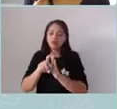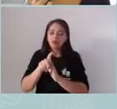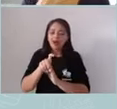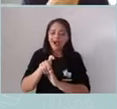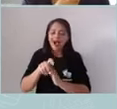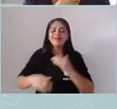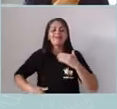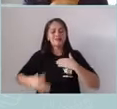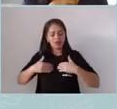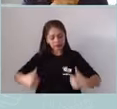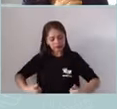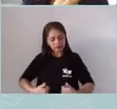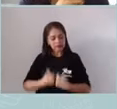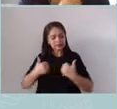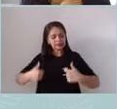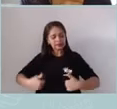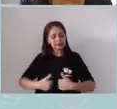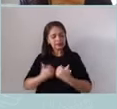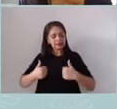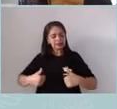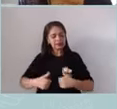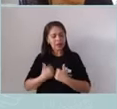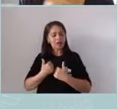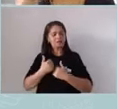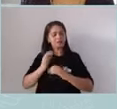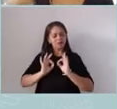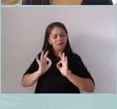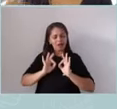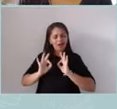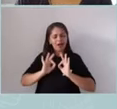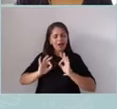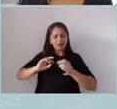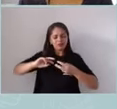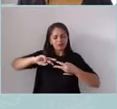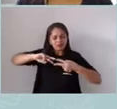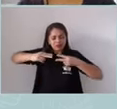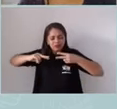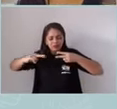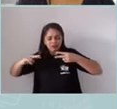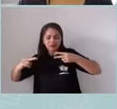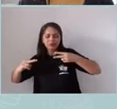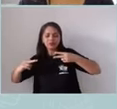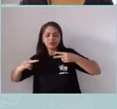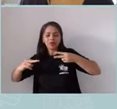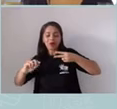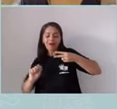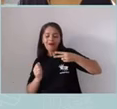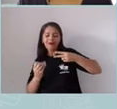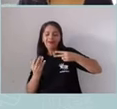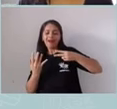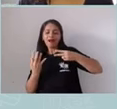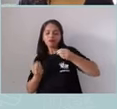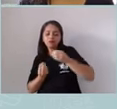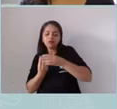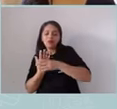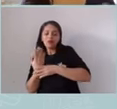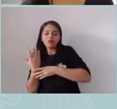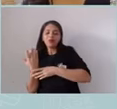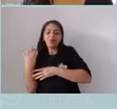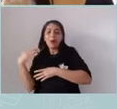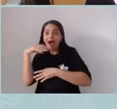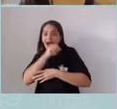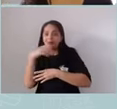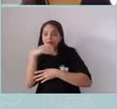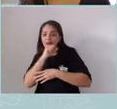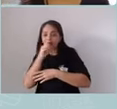a imunidade, a gente já tem ali a informação, né, a memória imunológica, e aí a ação, a produção desses anticorpos vai ser muito mais rápida,